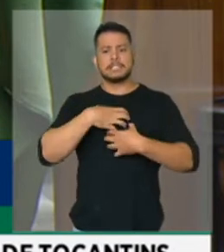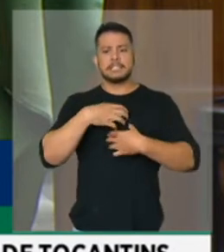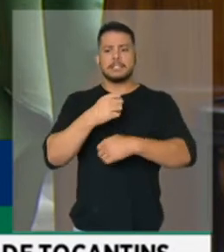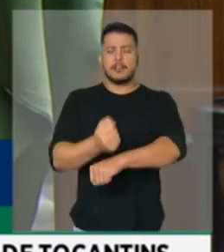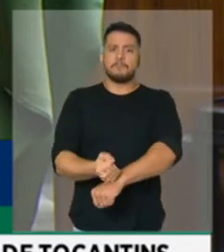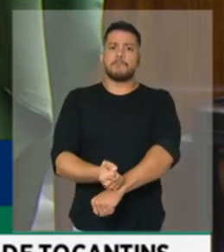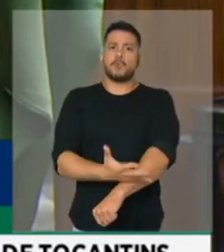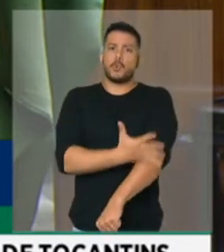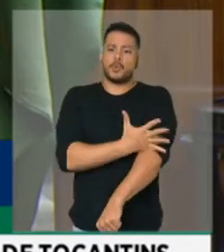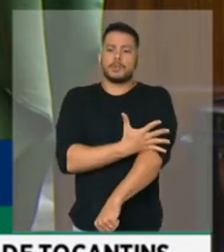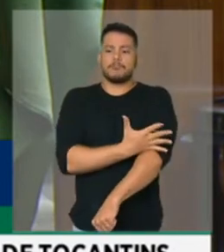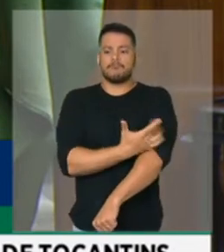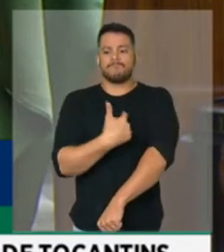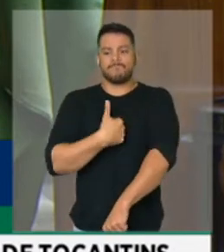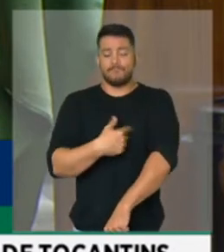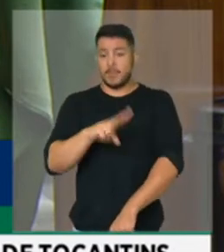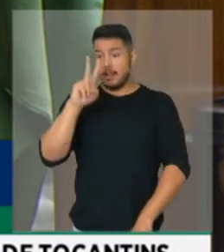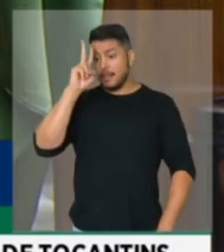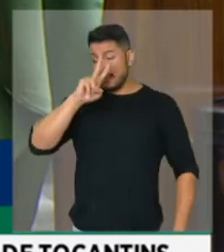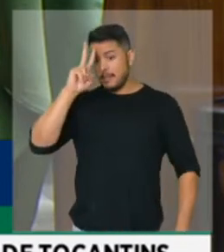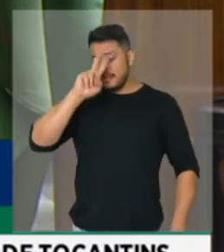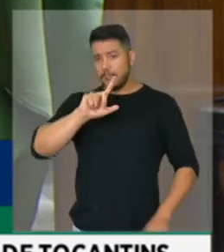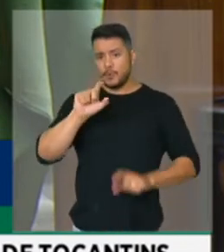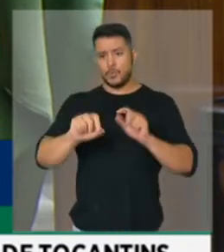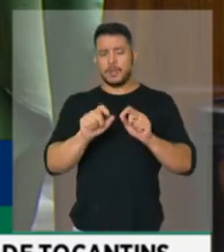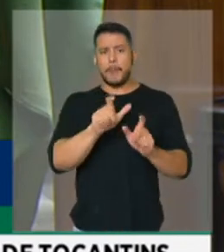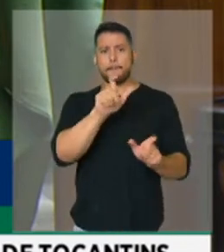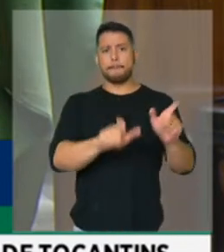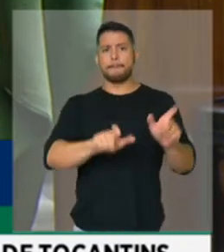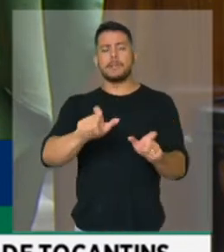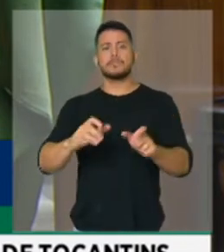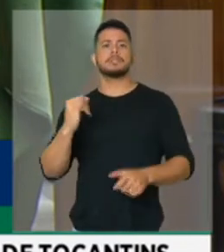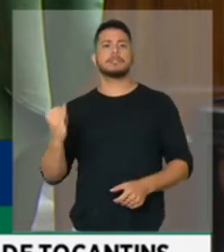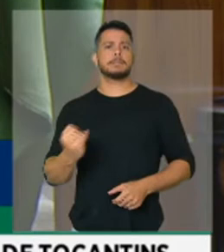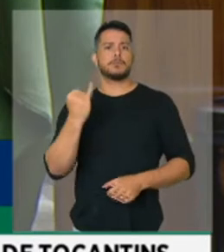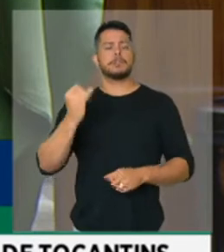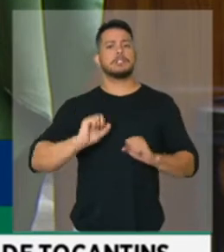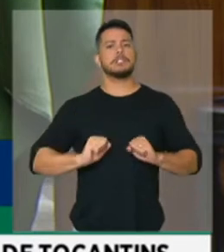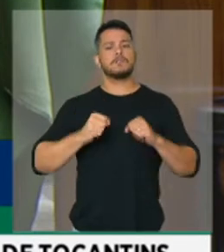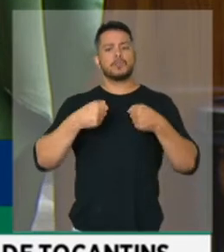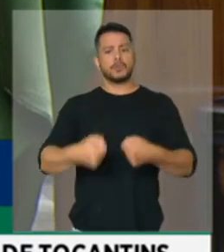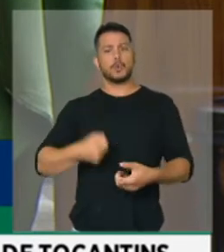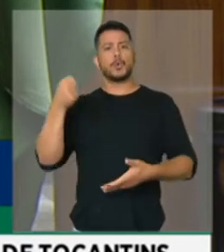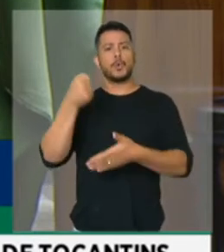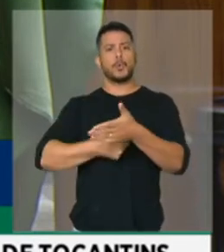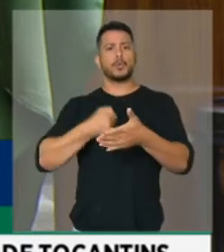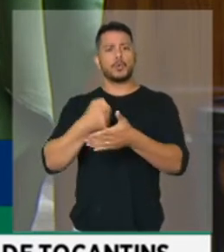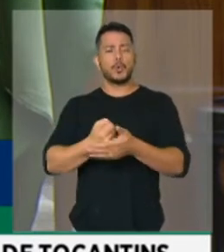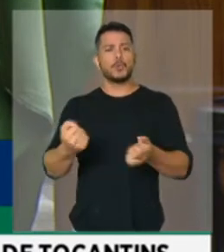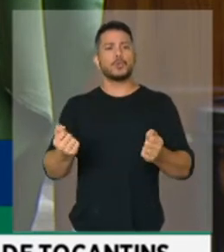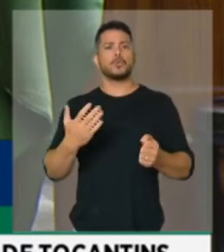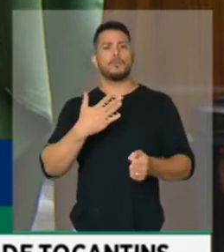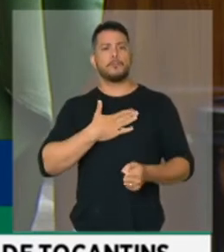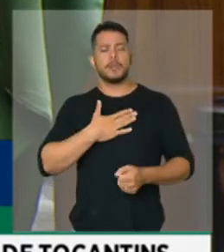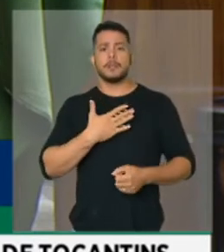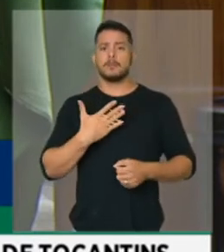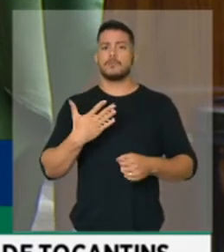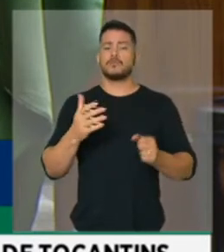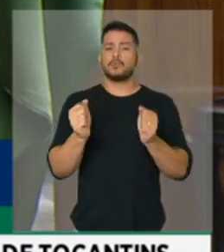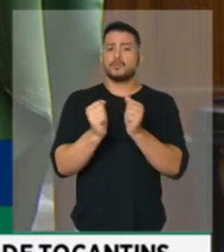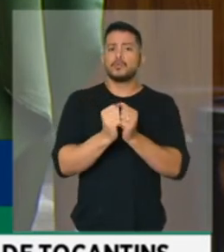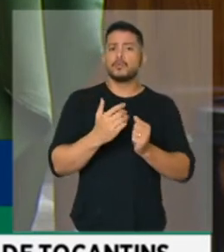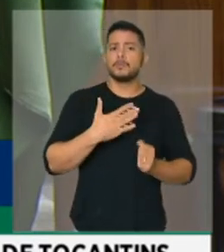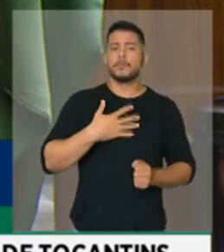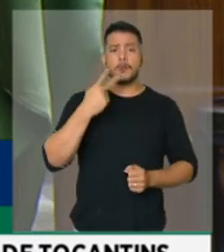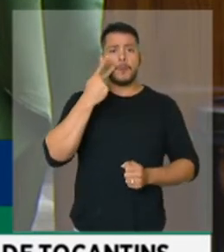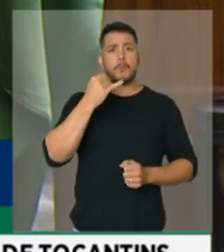trago à memória pessoas muito queridas que lutaram comigo, que conviveram comigo, com meu querido pai, e que